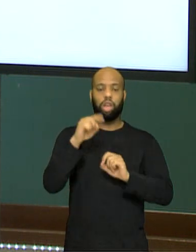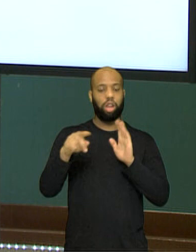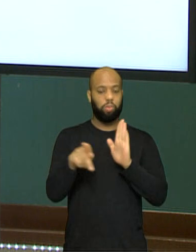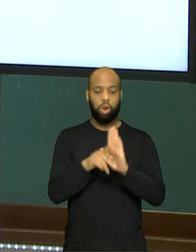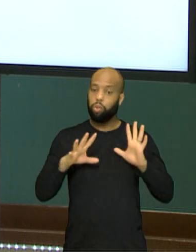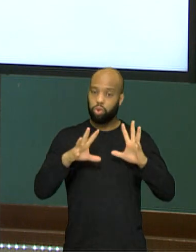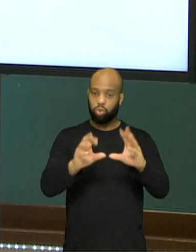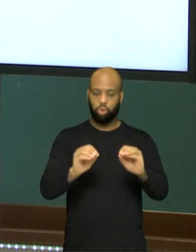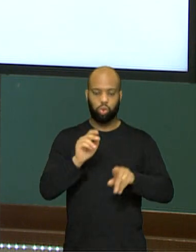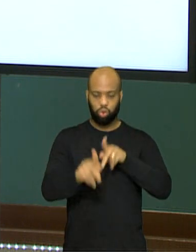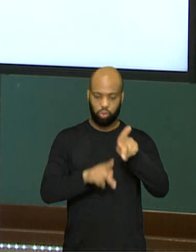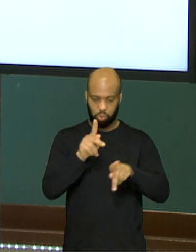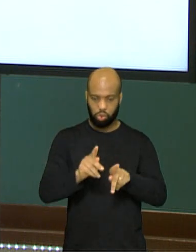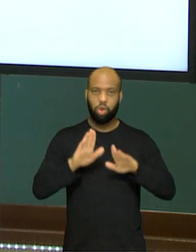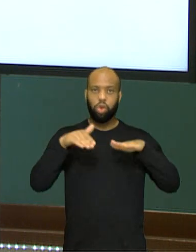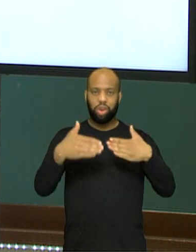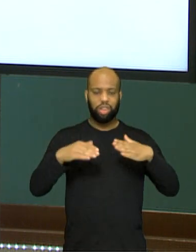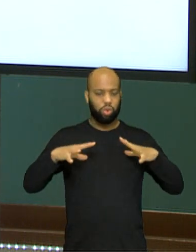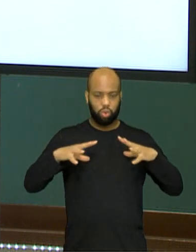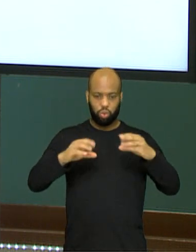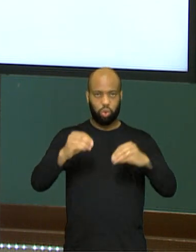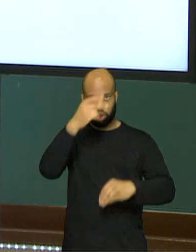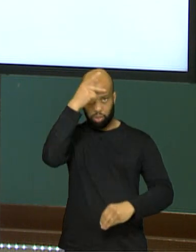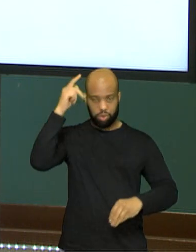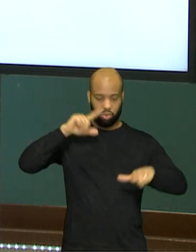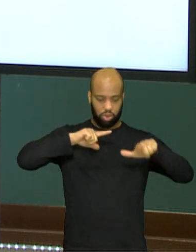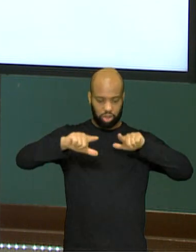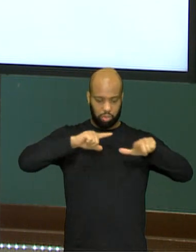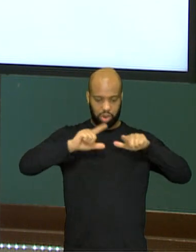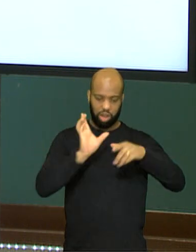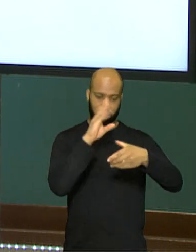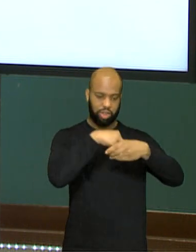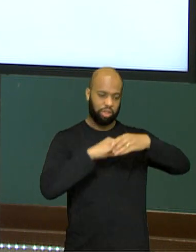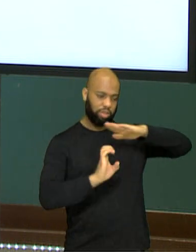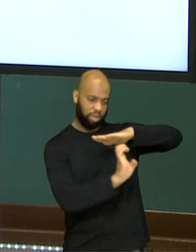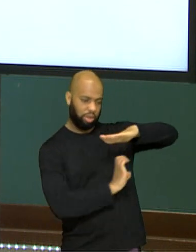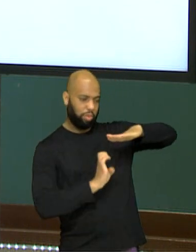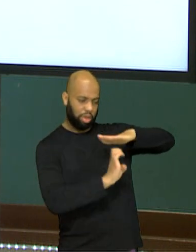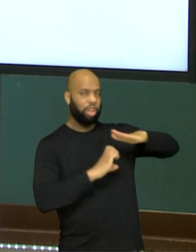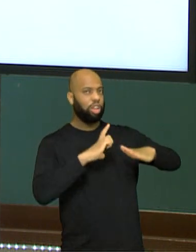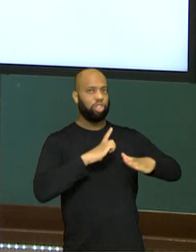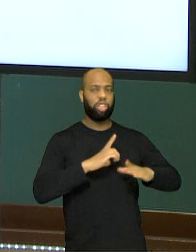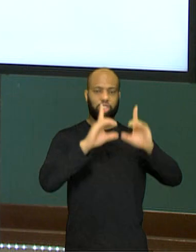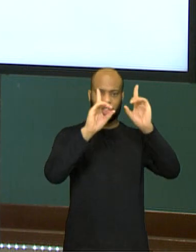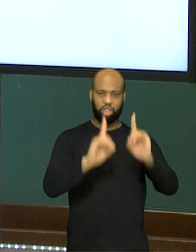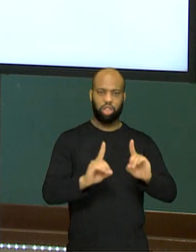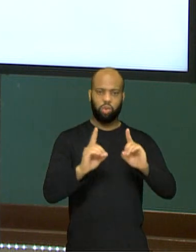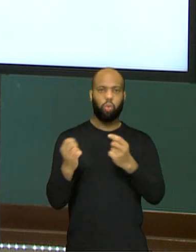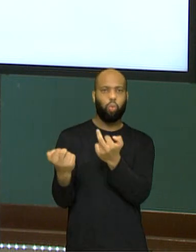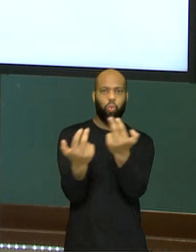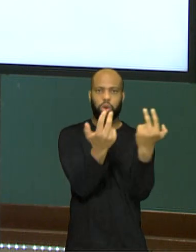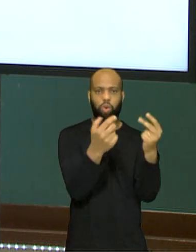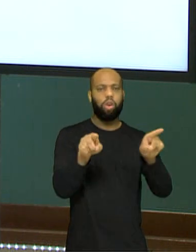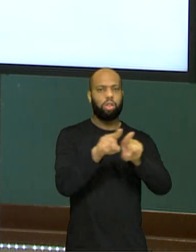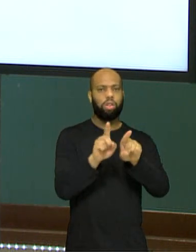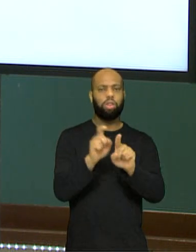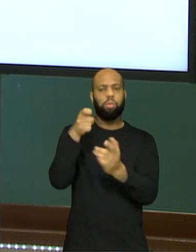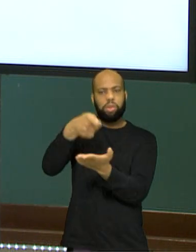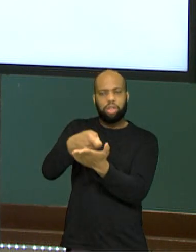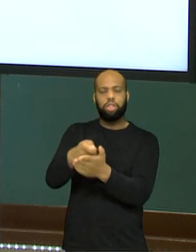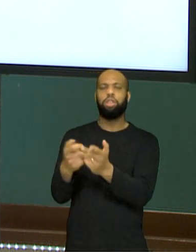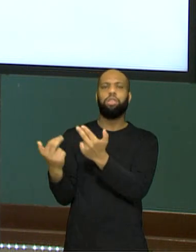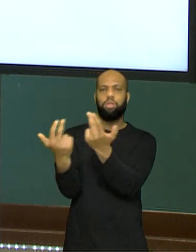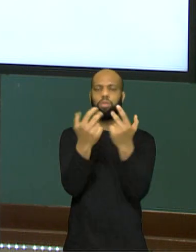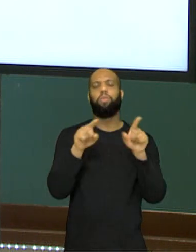povo. Então, todo mundo que trabalhava nas empresas tinham os mesmos direitos, os mesmos deveres,